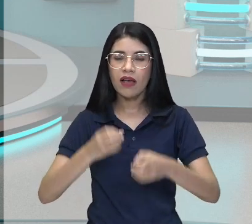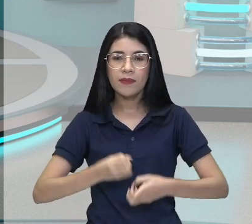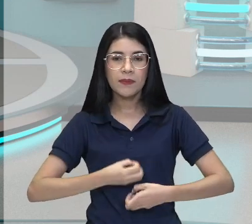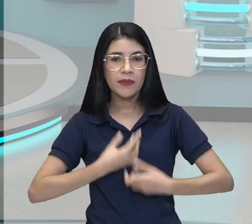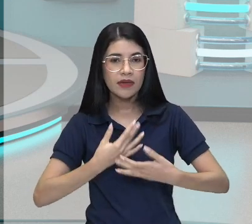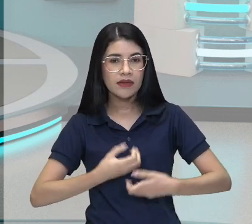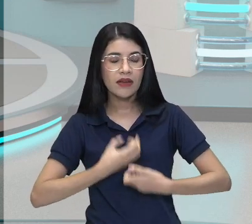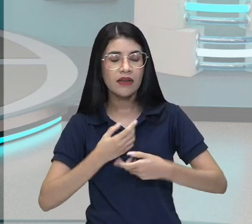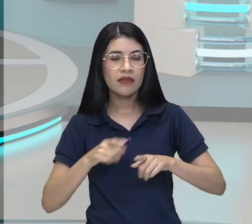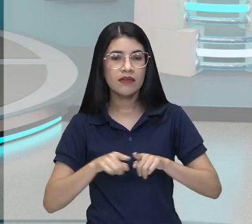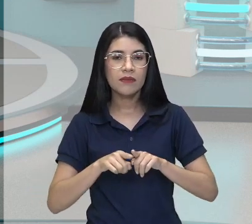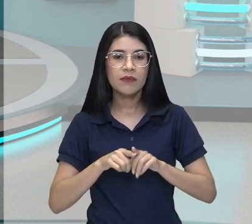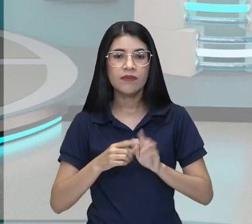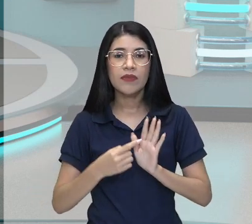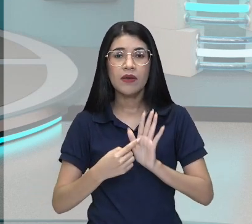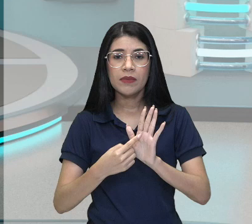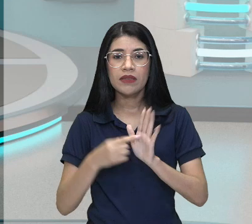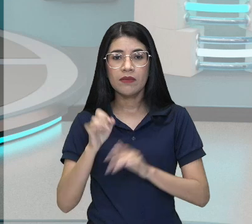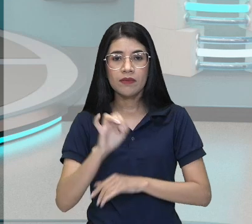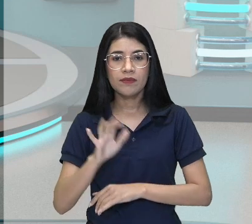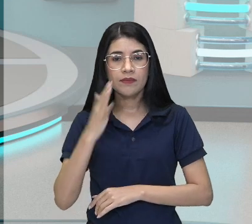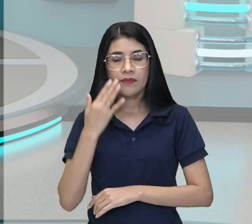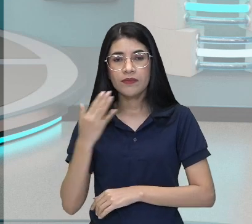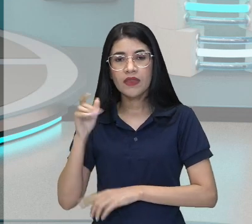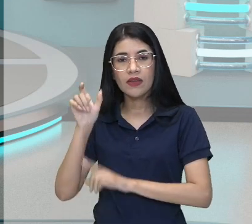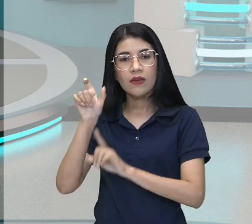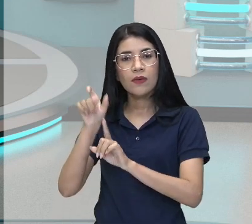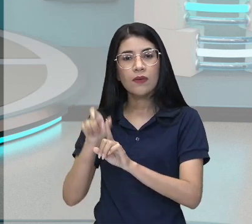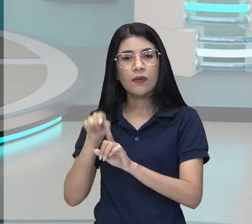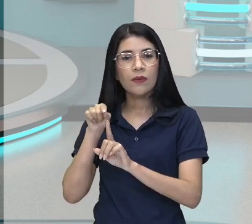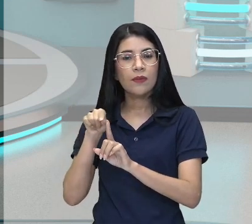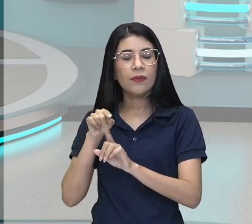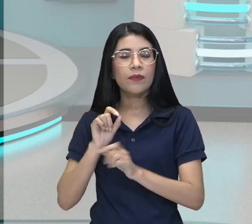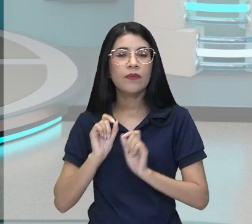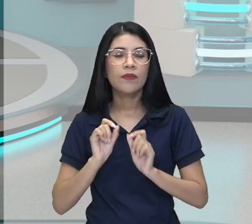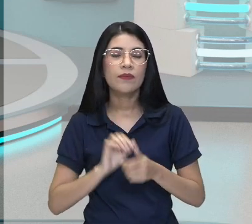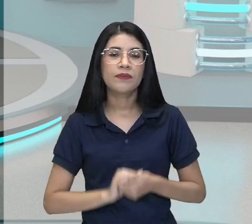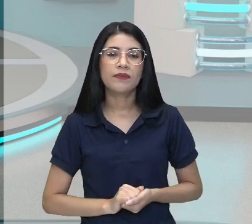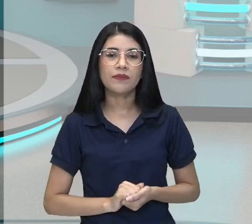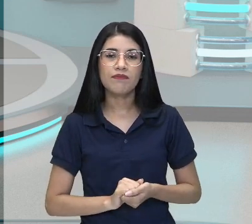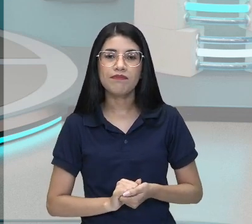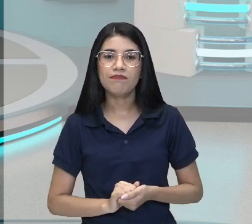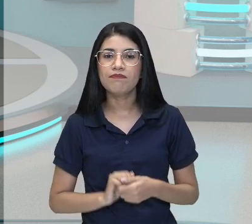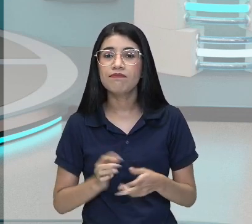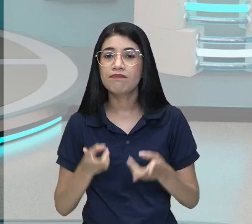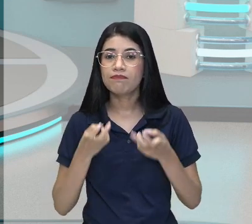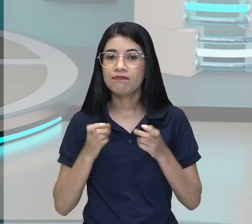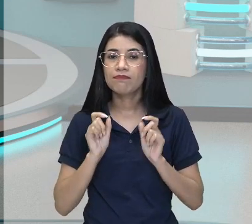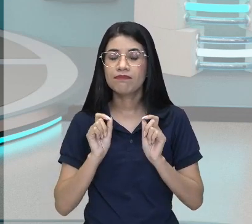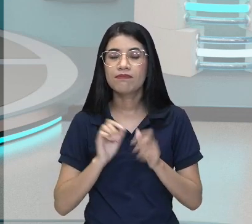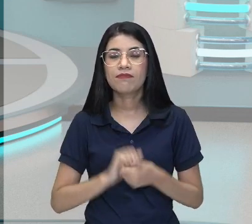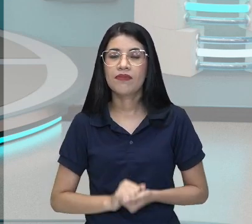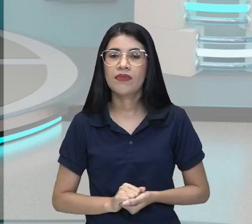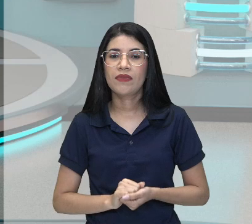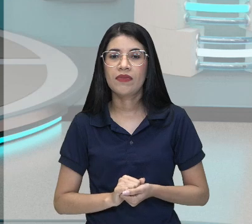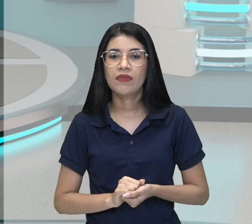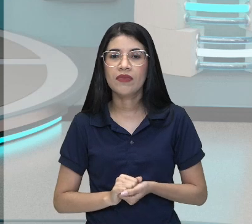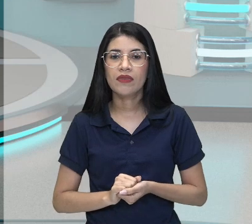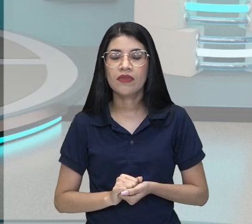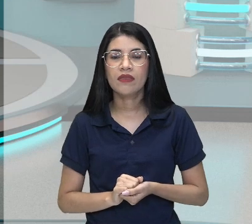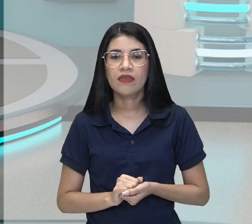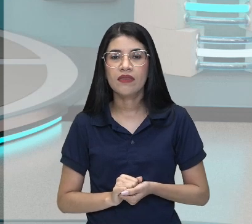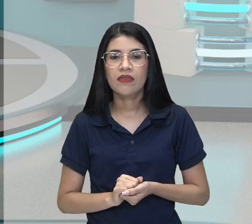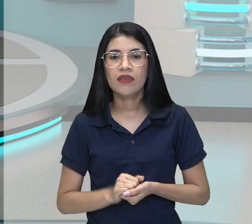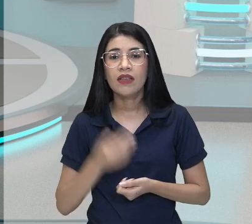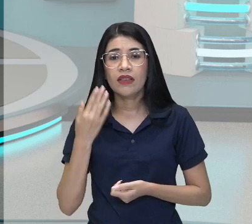através do corpo. Eu trouxe para vocês aqui uma animação, olha aí, viu? Então, aí está cada